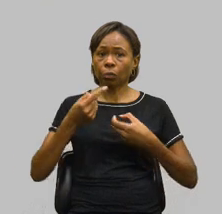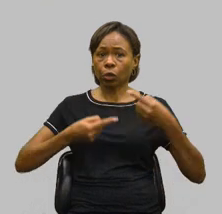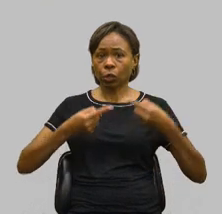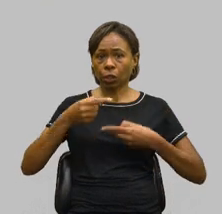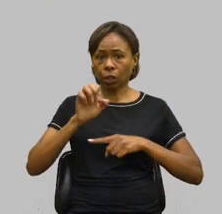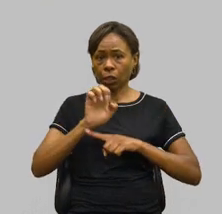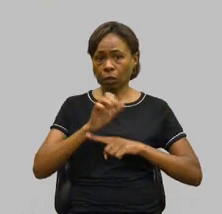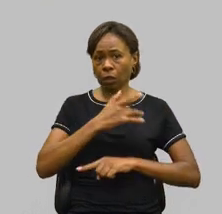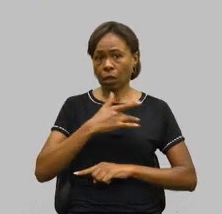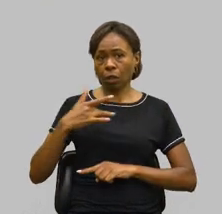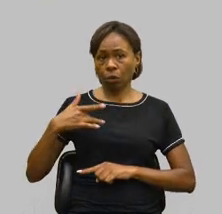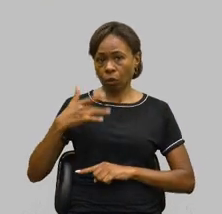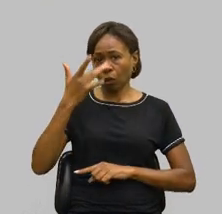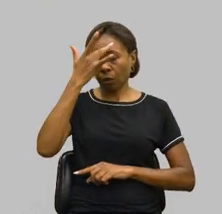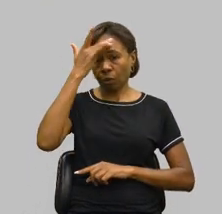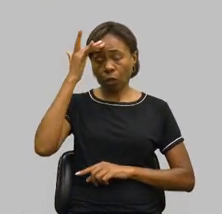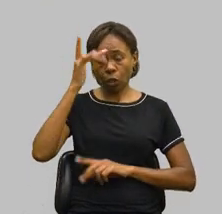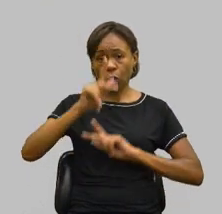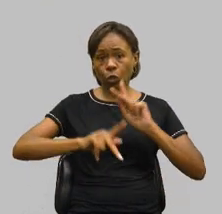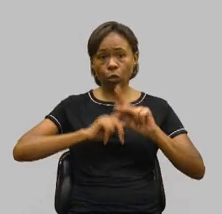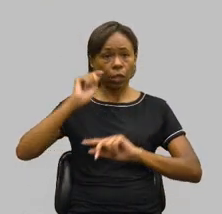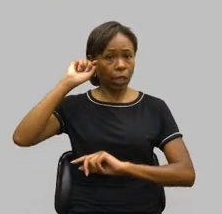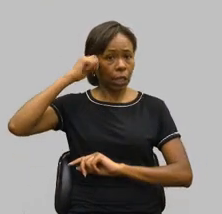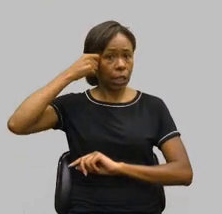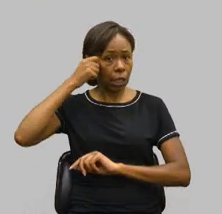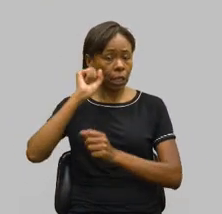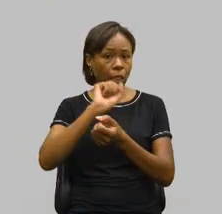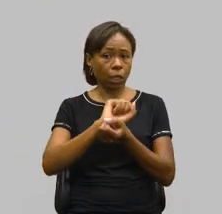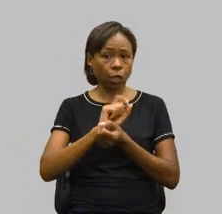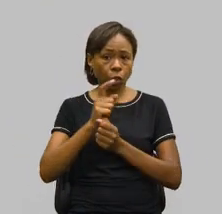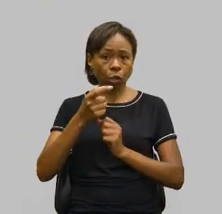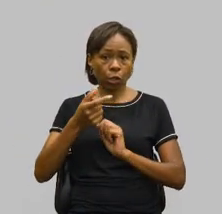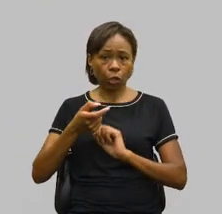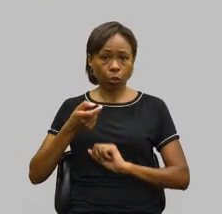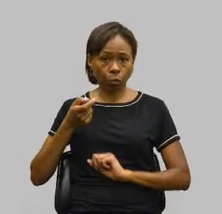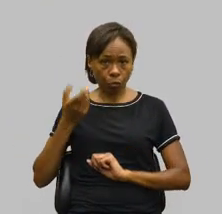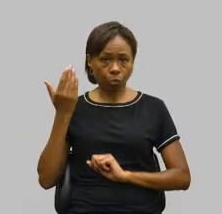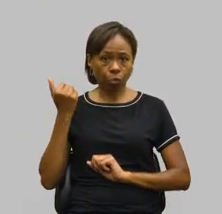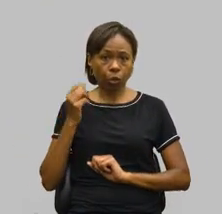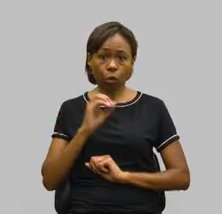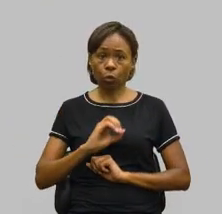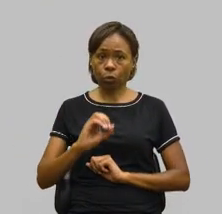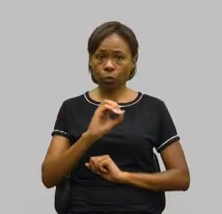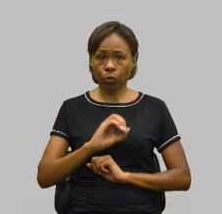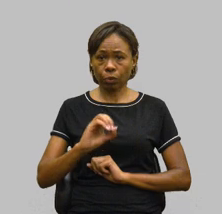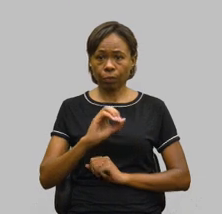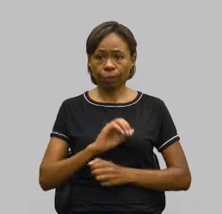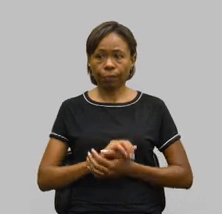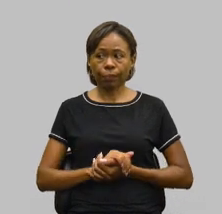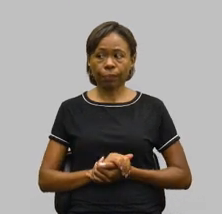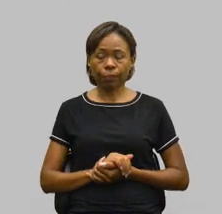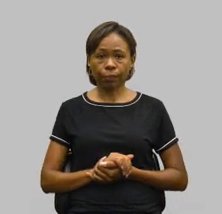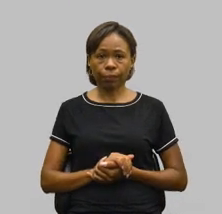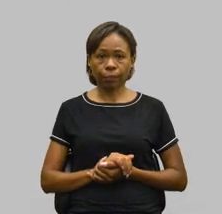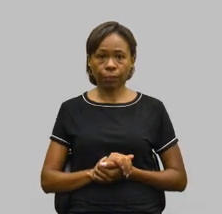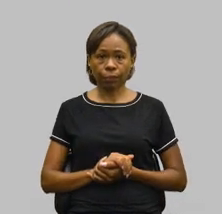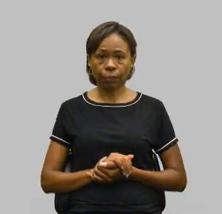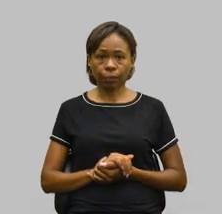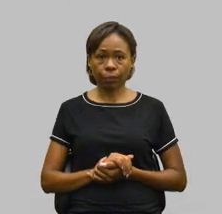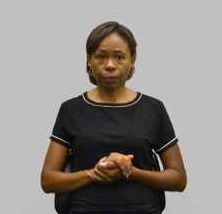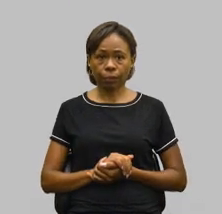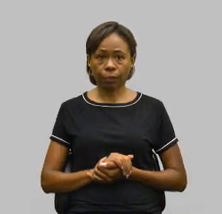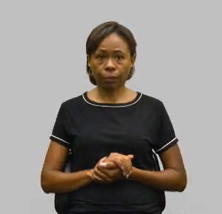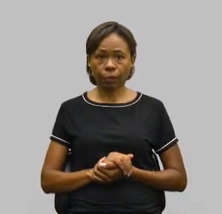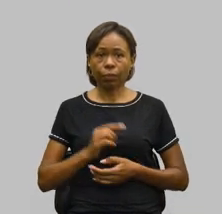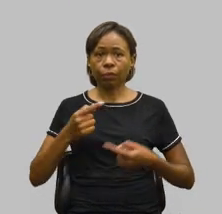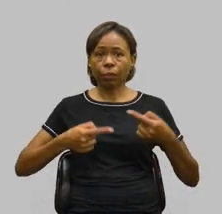população negra e quilombola que foi realizada em outubro e em relação à à pauta da